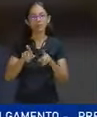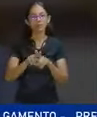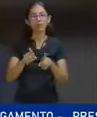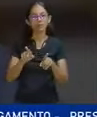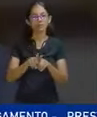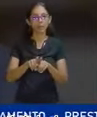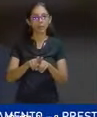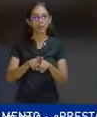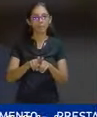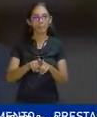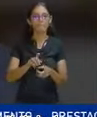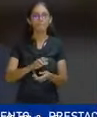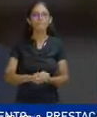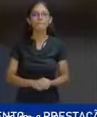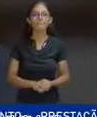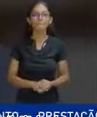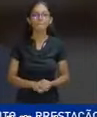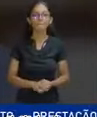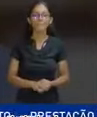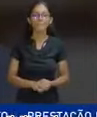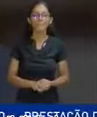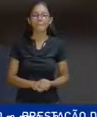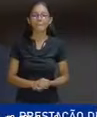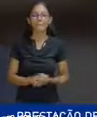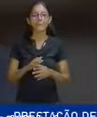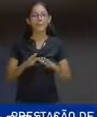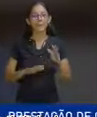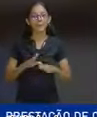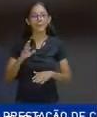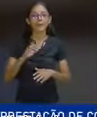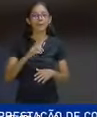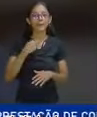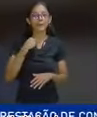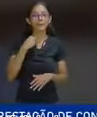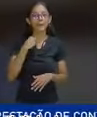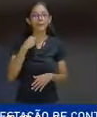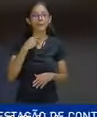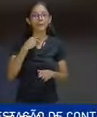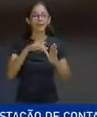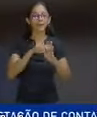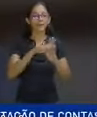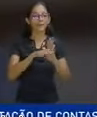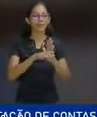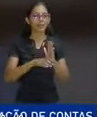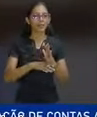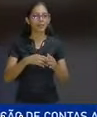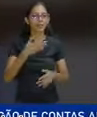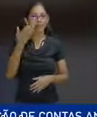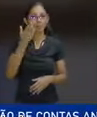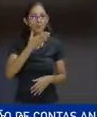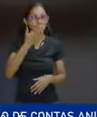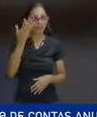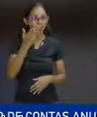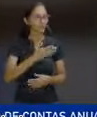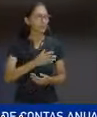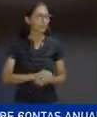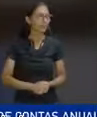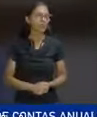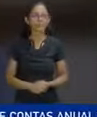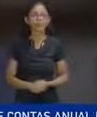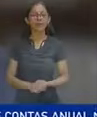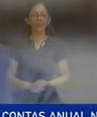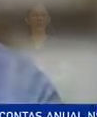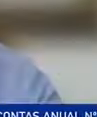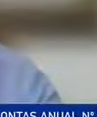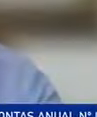37 da Constituição, ou no sentido da impossibilidade de aplicação de princípios de transparência, de moralidade, economicidade e da